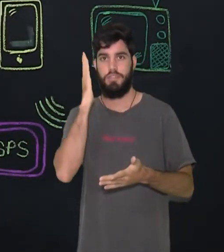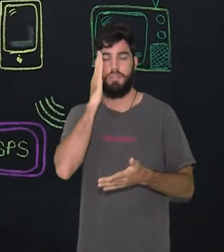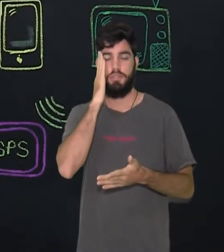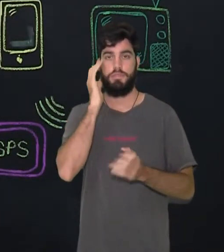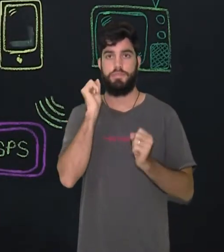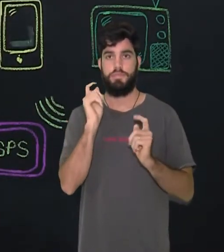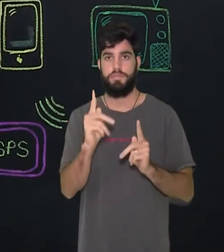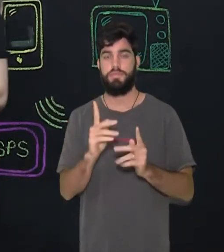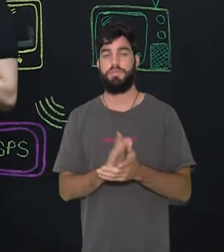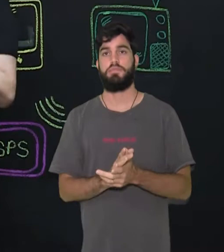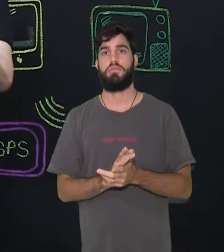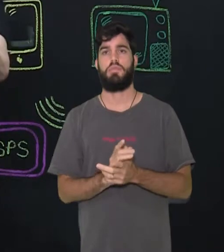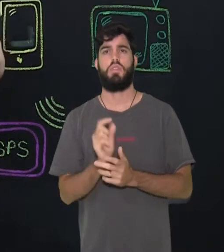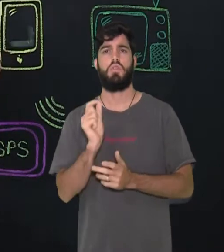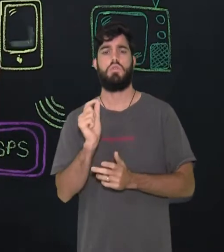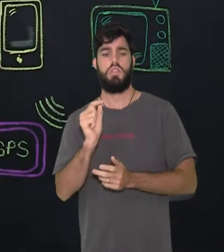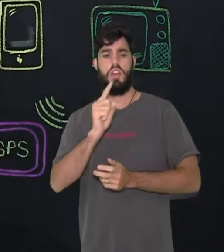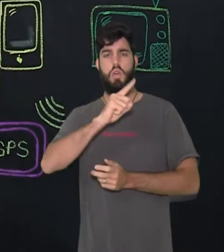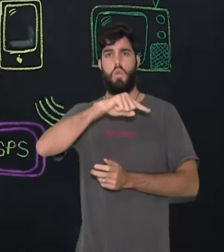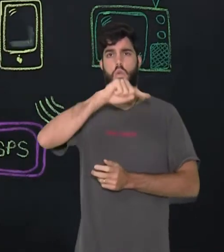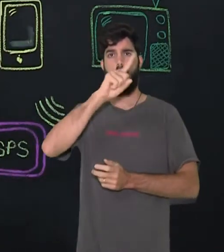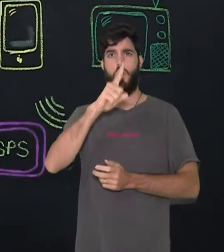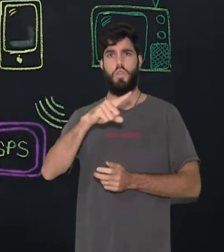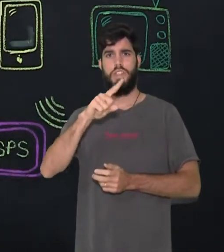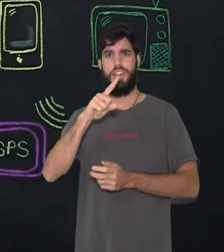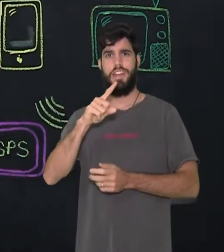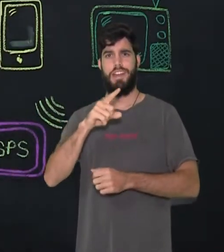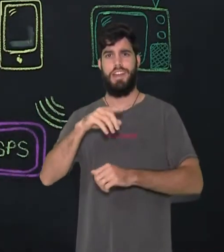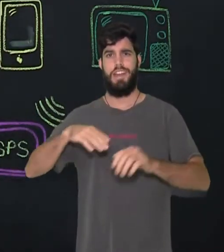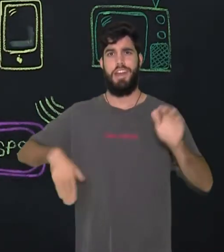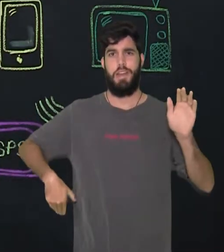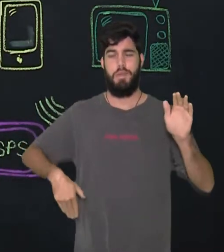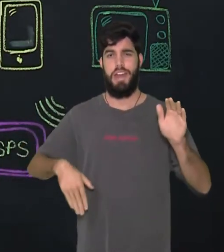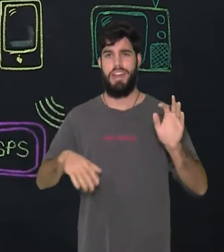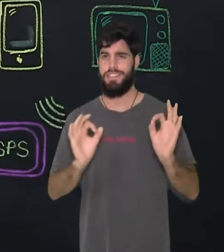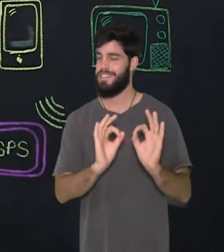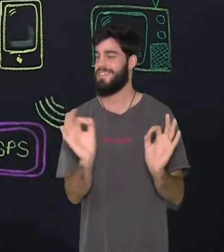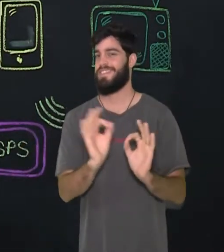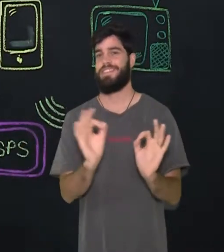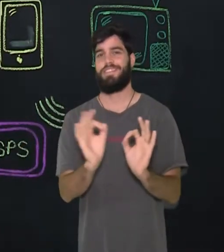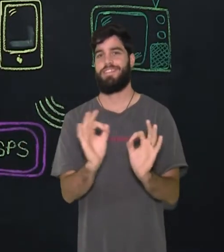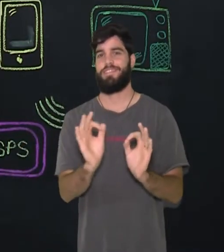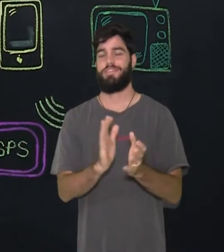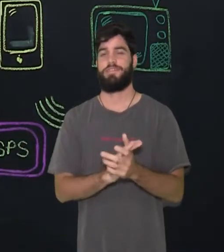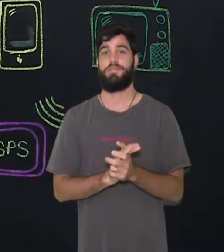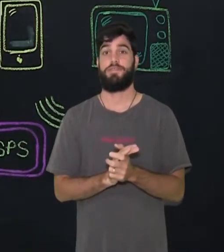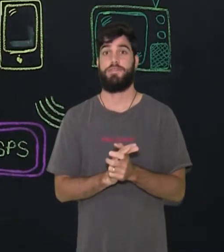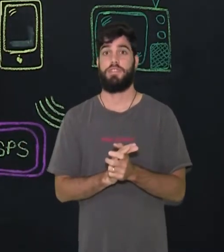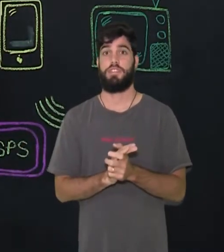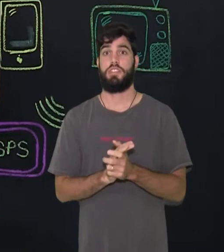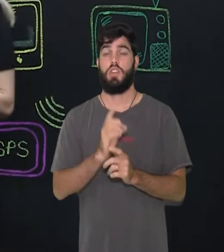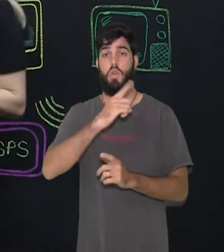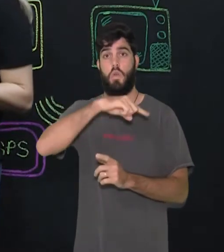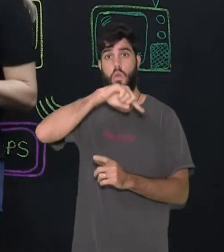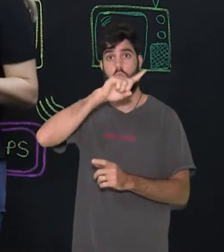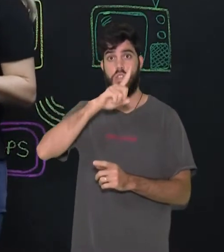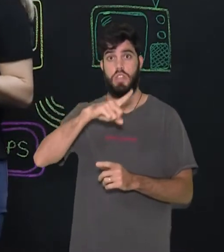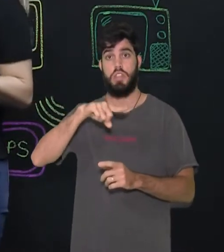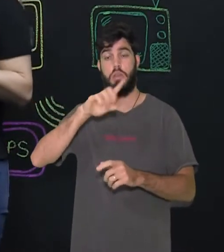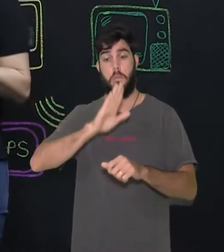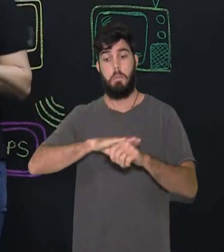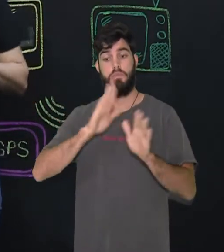que essa tal dessa onda é aquela do mar? Sinto muito, não é aquela do mar. Essa onda mais específica, ela é uma